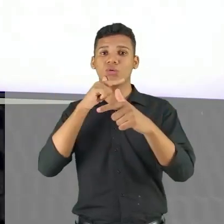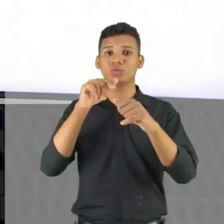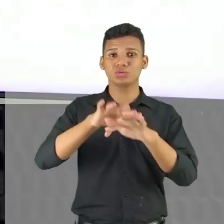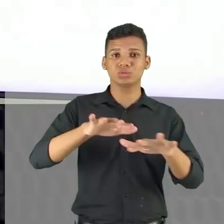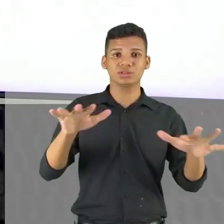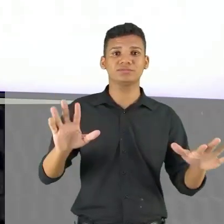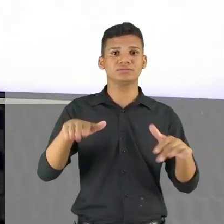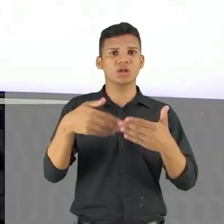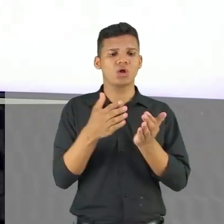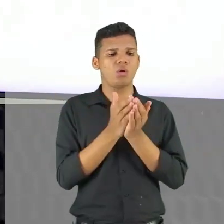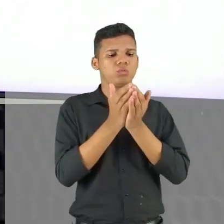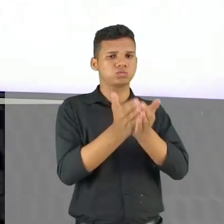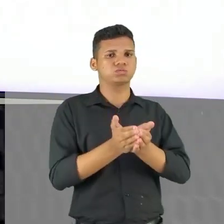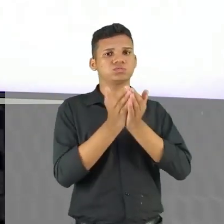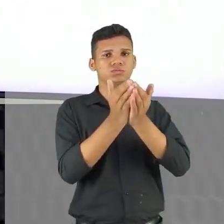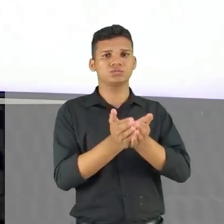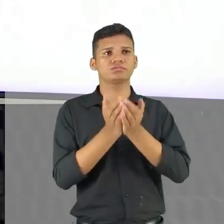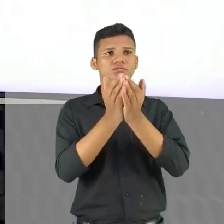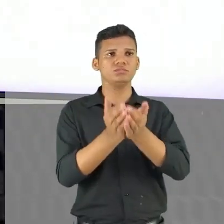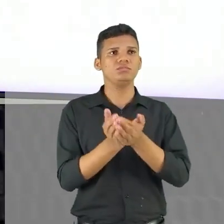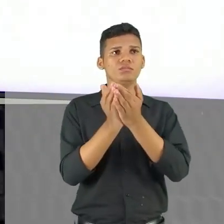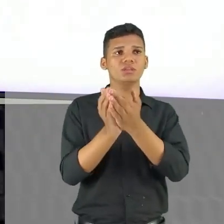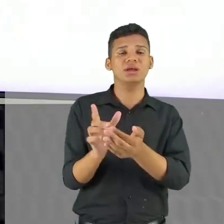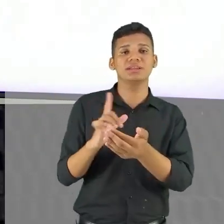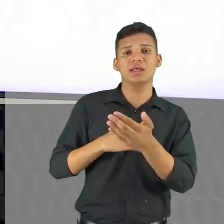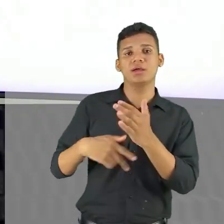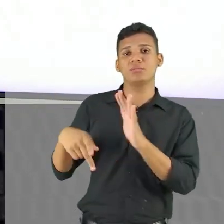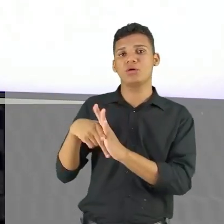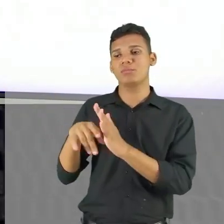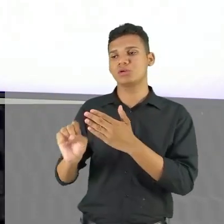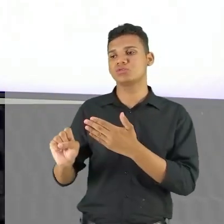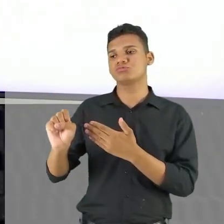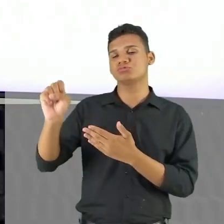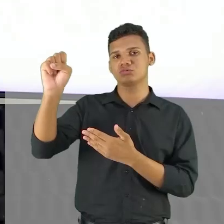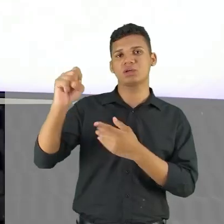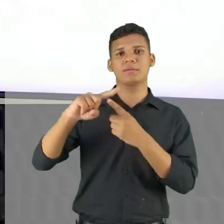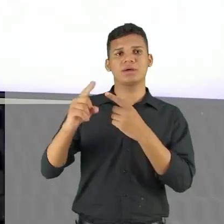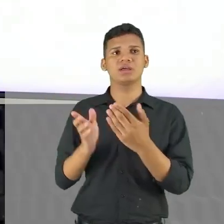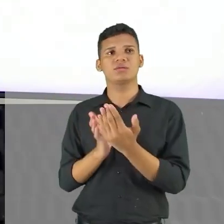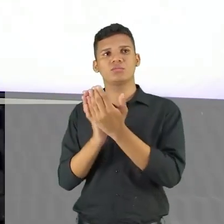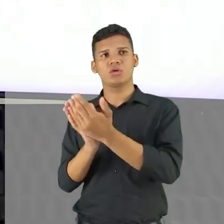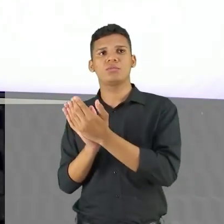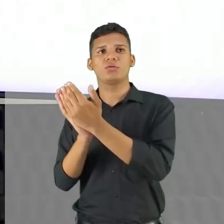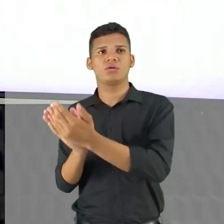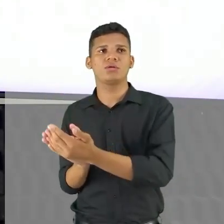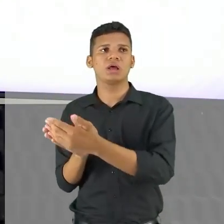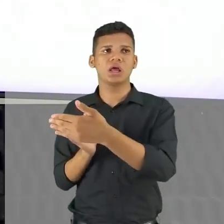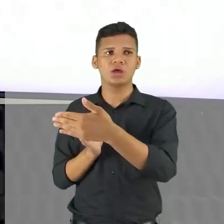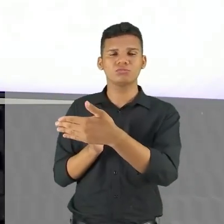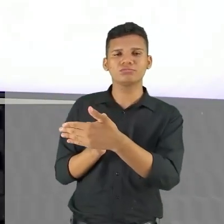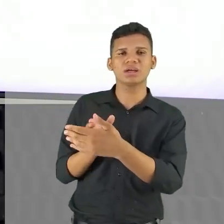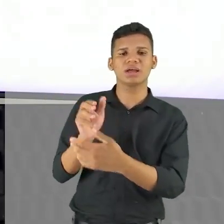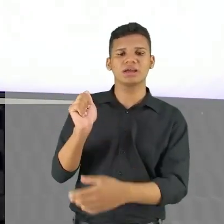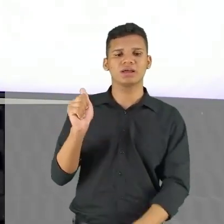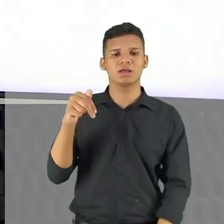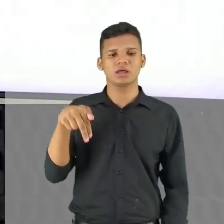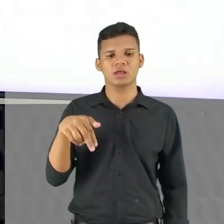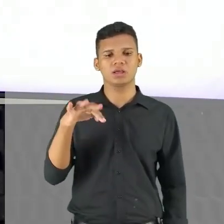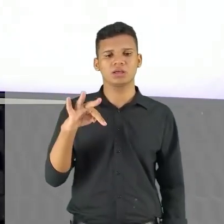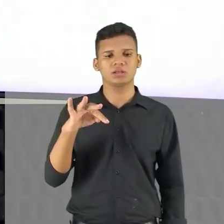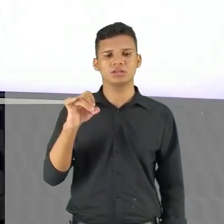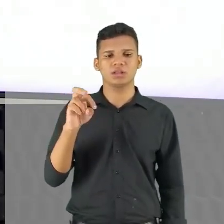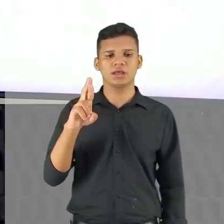maiores navios do mundo seguem agora em direção ao sul, até os limites da Antártida, competir pelos